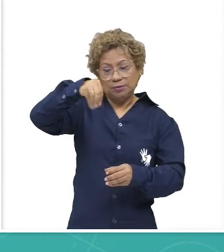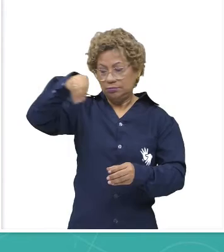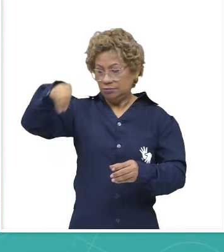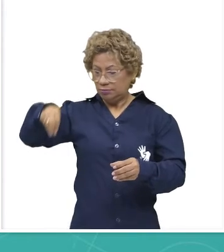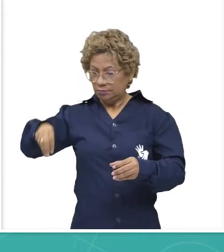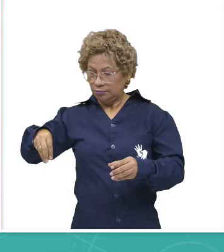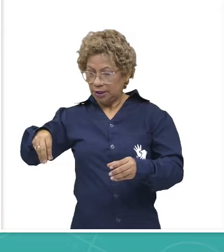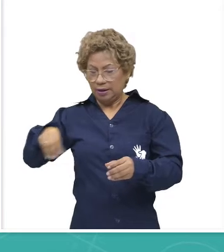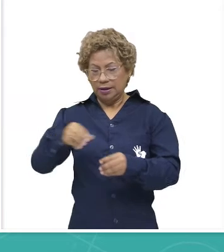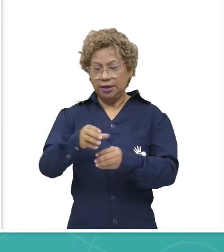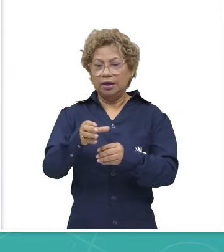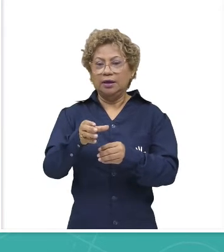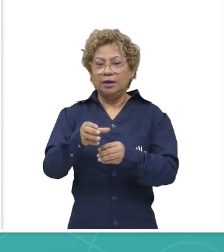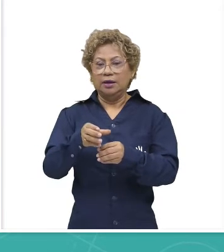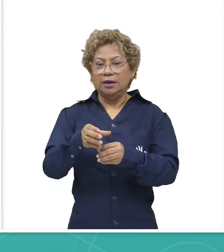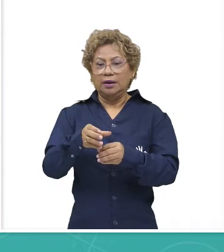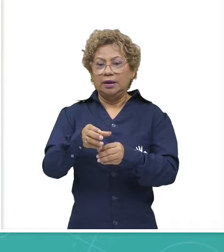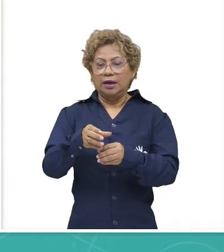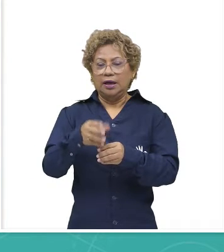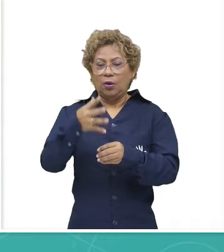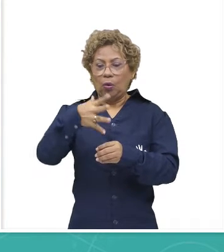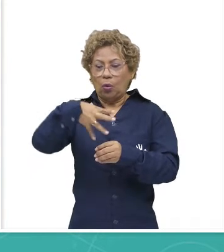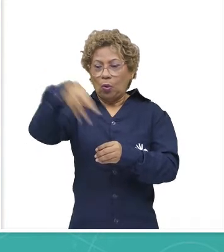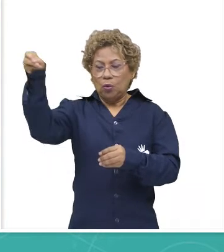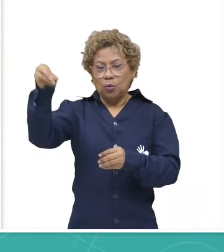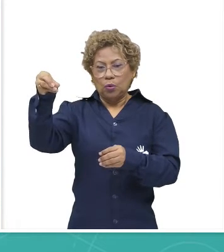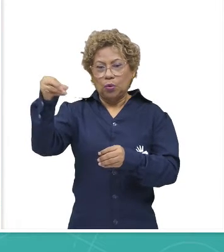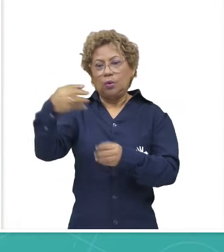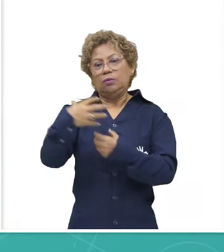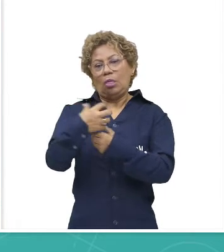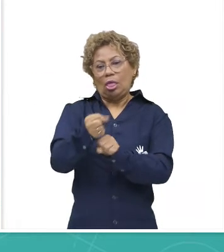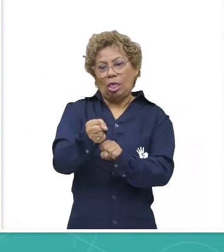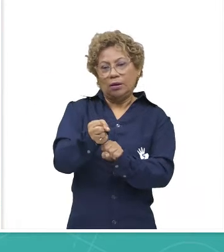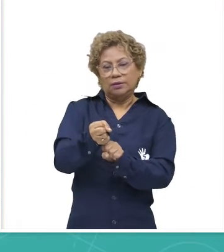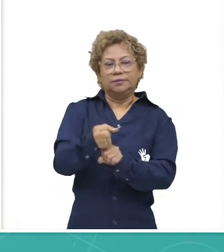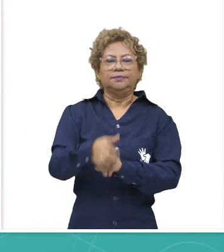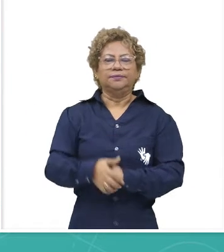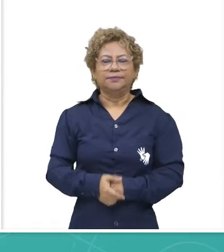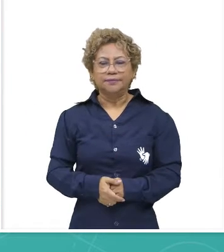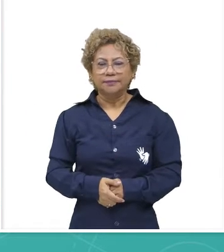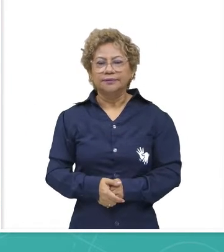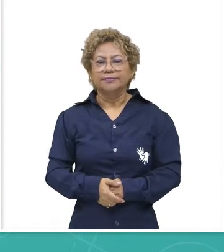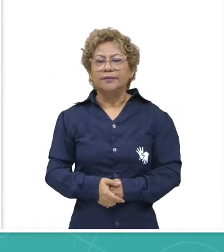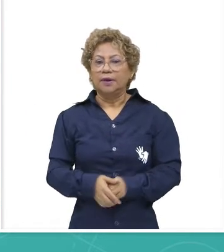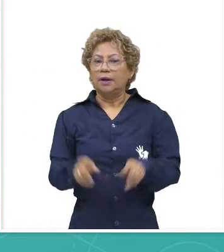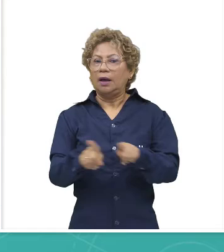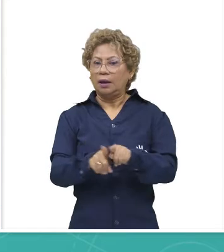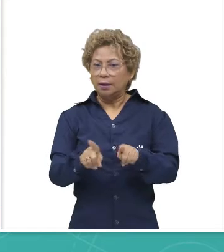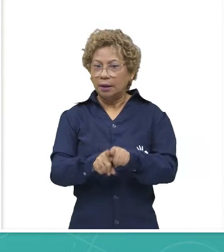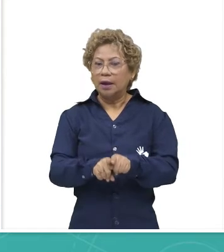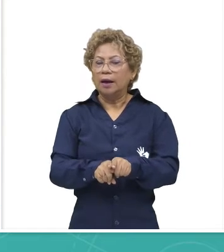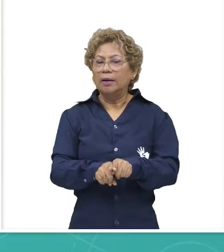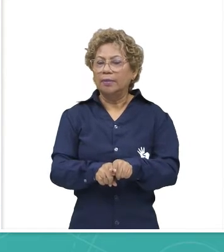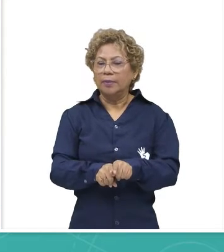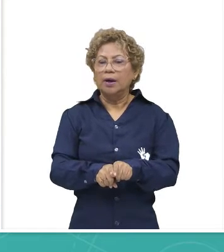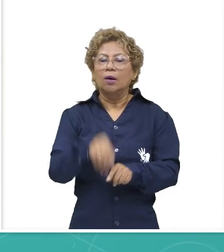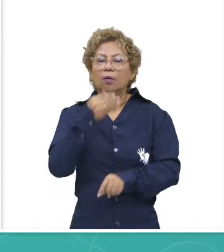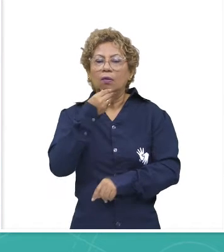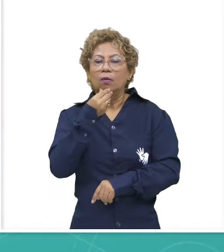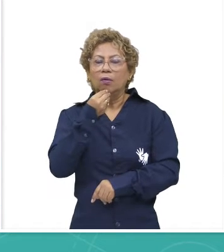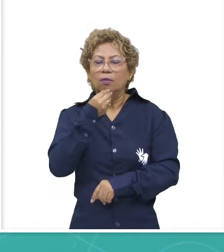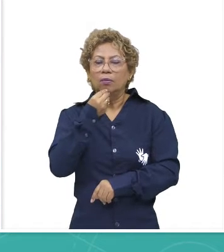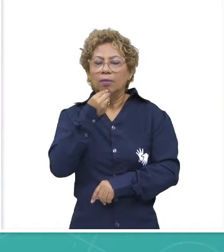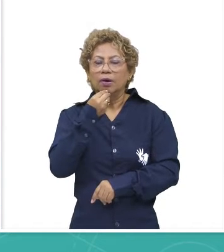um corpo, né, representando aí um corpo masculino e um corpo feminino, também falando que essa pressão atmosférica